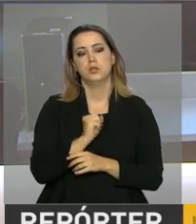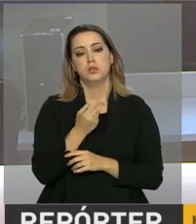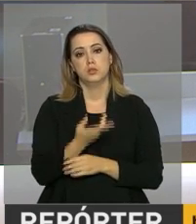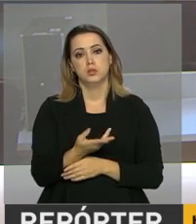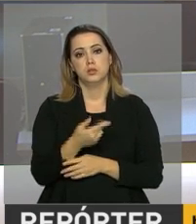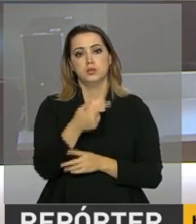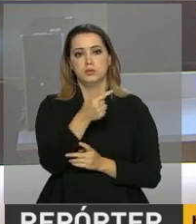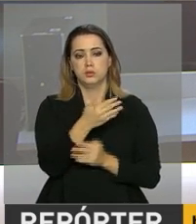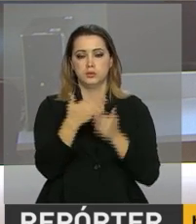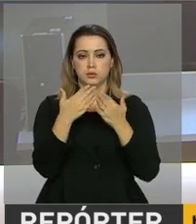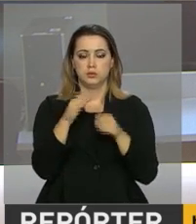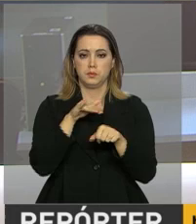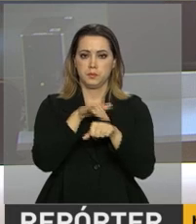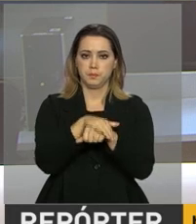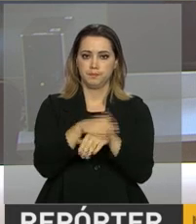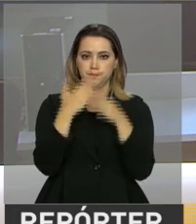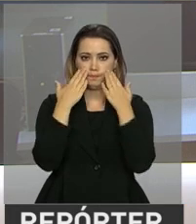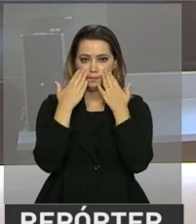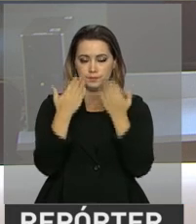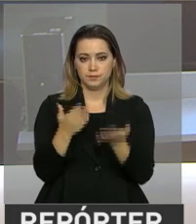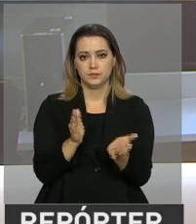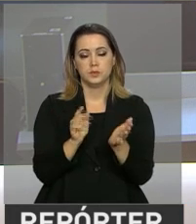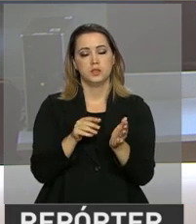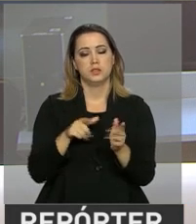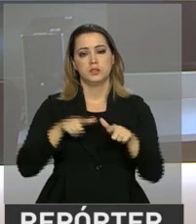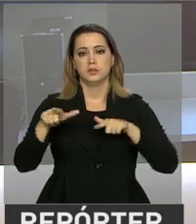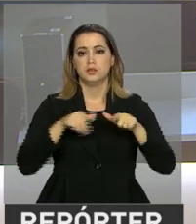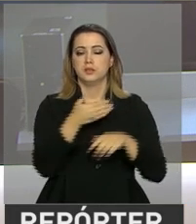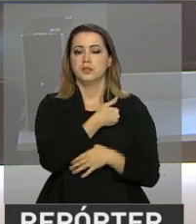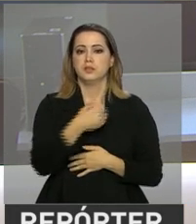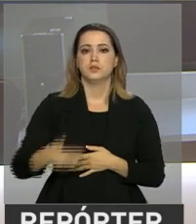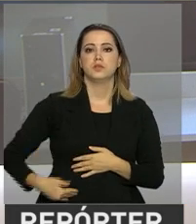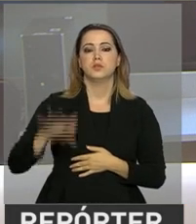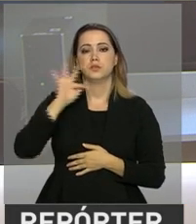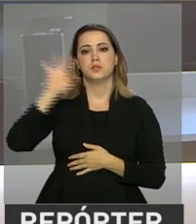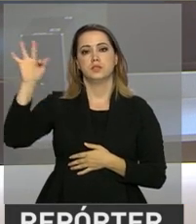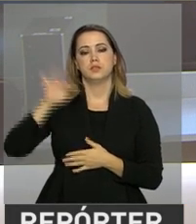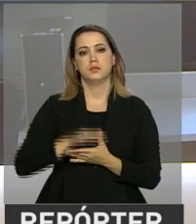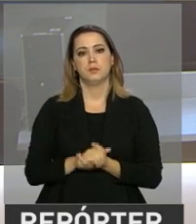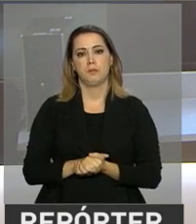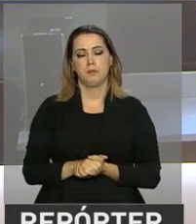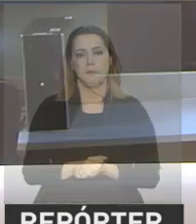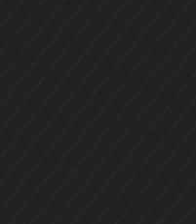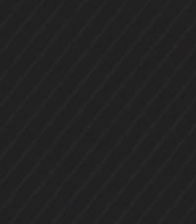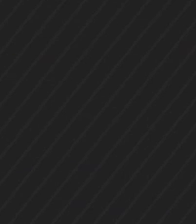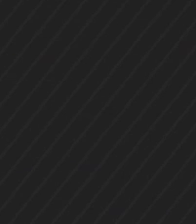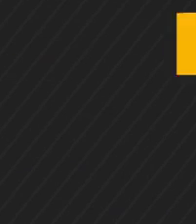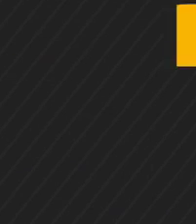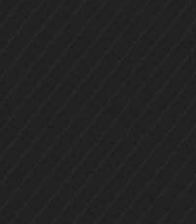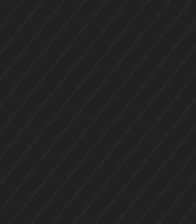ou às sete da noite na próxima edição continue com a gente aqui nbr a tv do governo federal